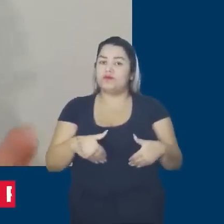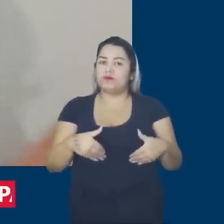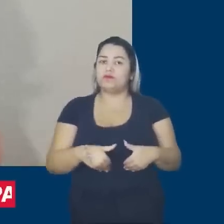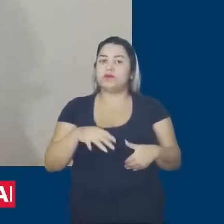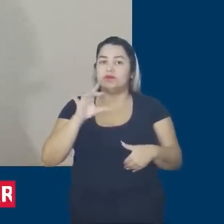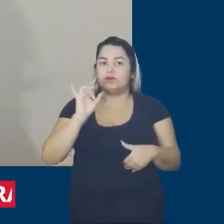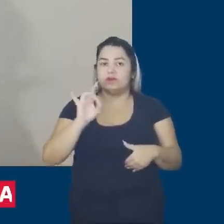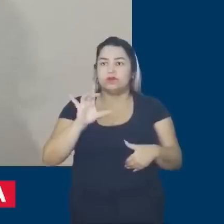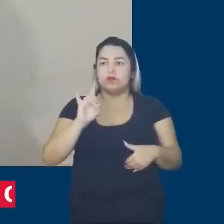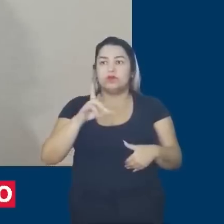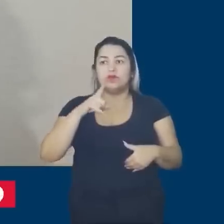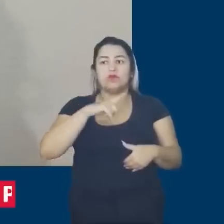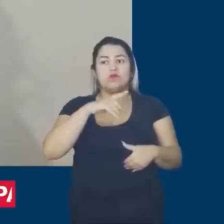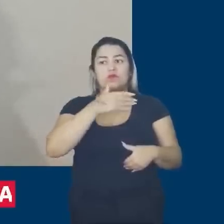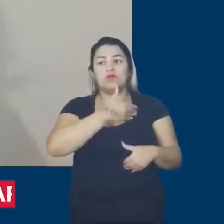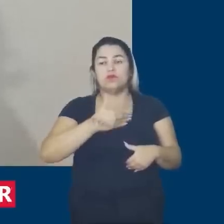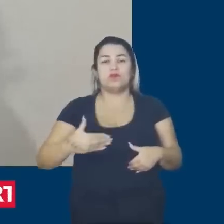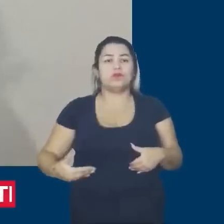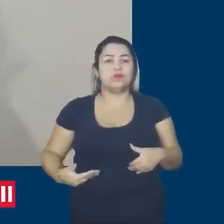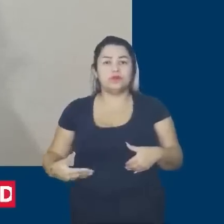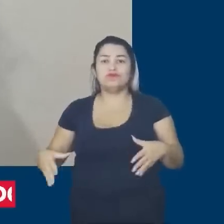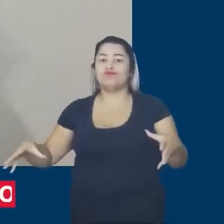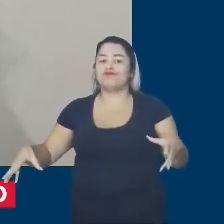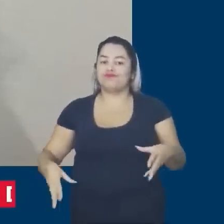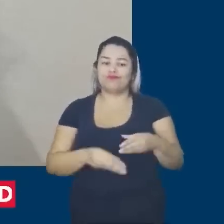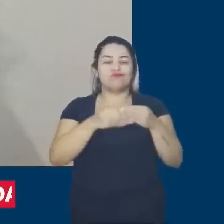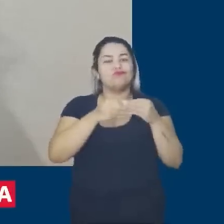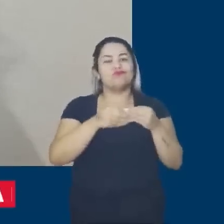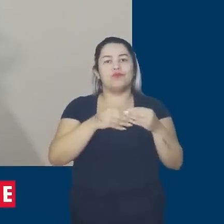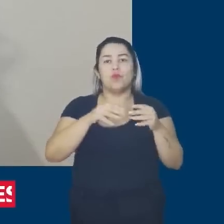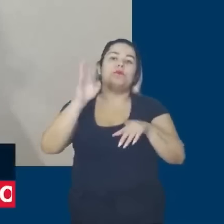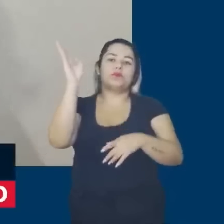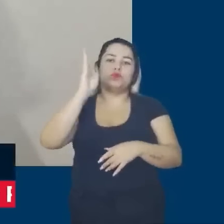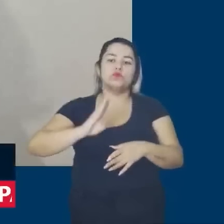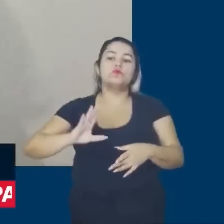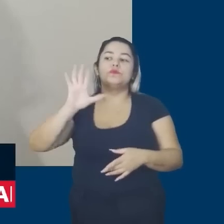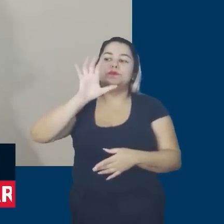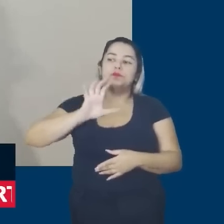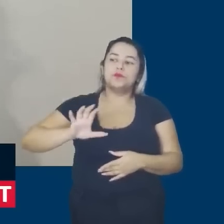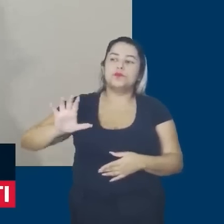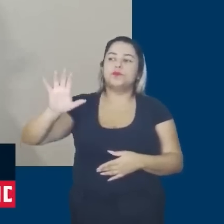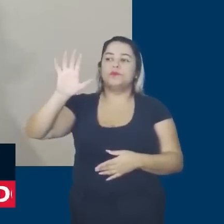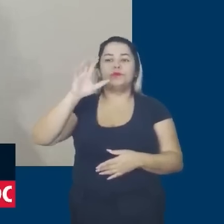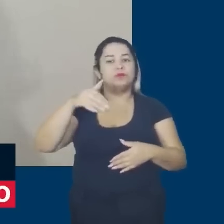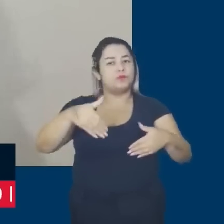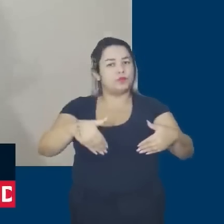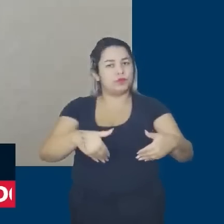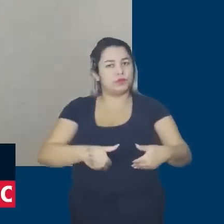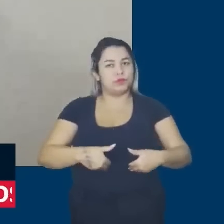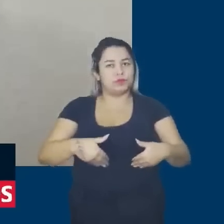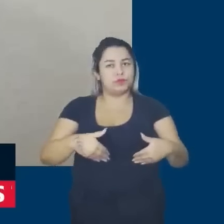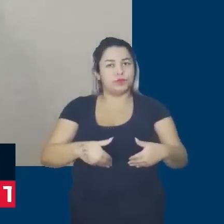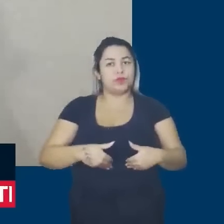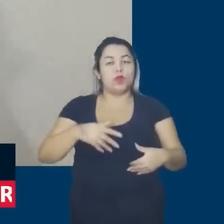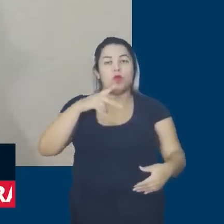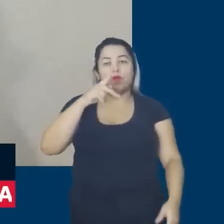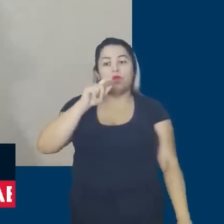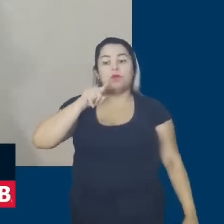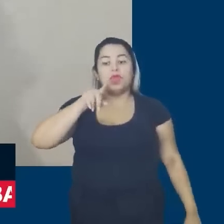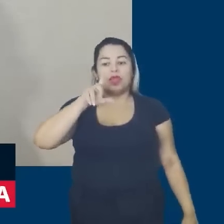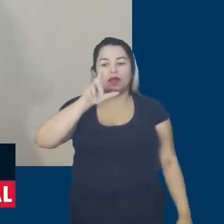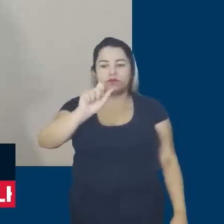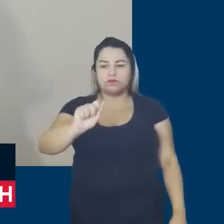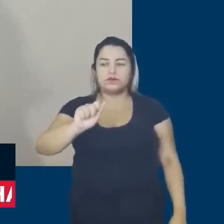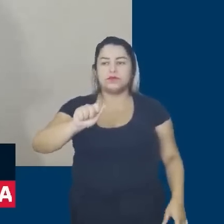da vontade política de governos que nos enfiaram nesse buraco que nem o bolsonarismo fez. E esse programa, o PAA, Programa de Aquisição de Alimentos,